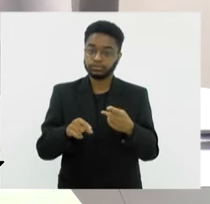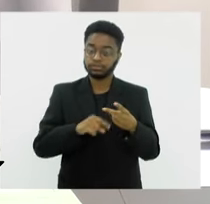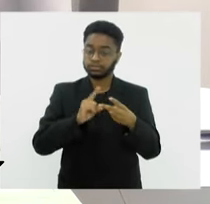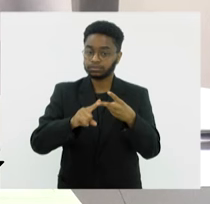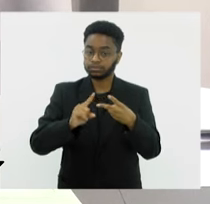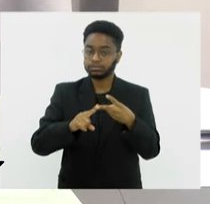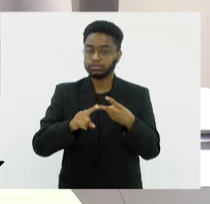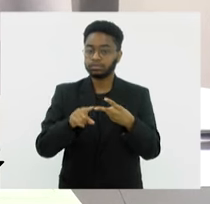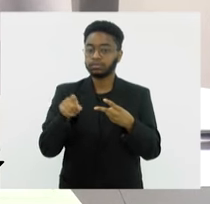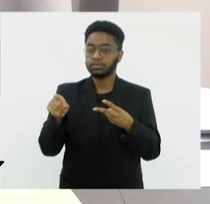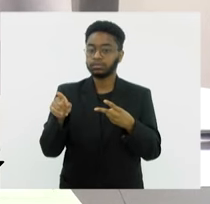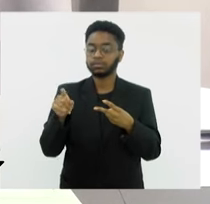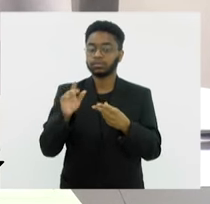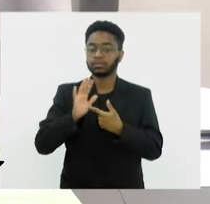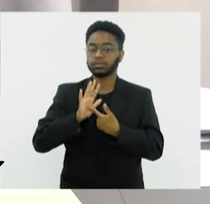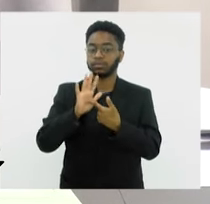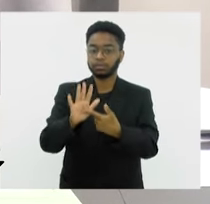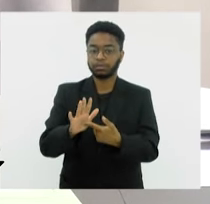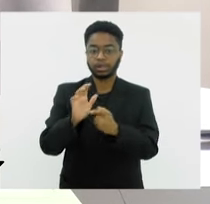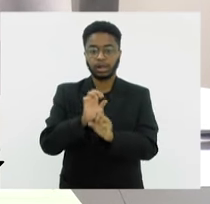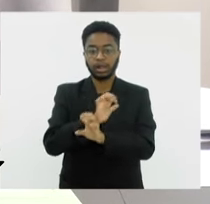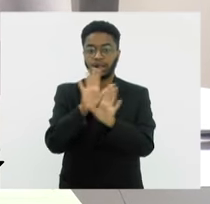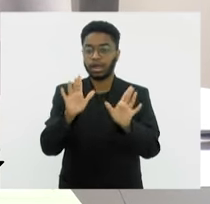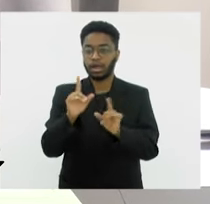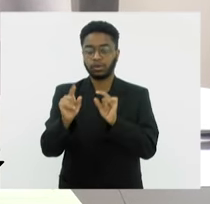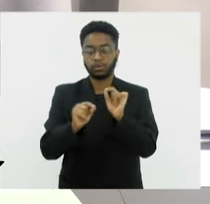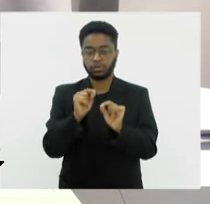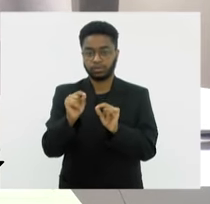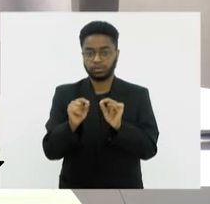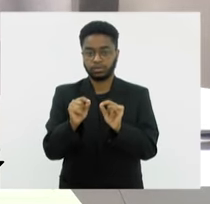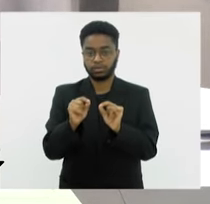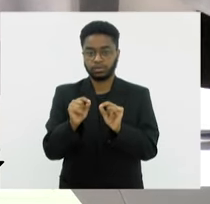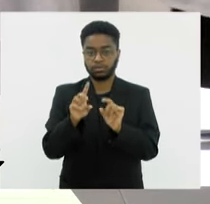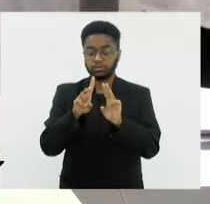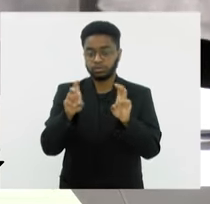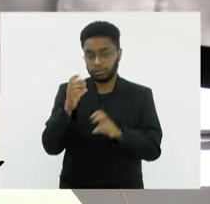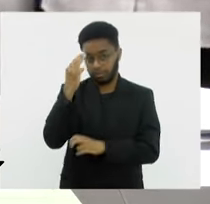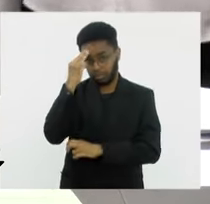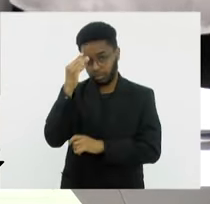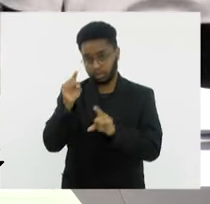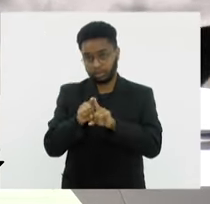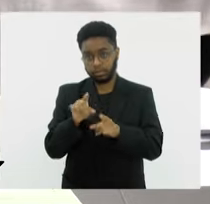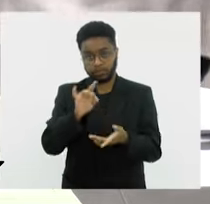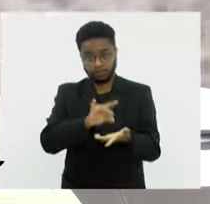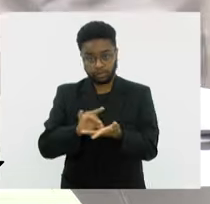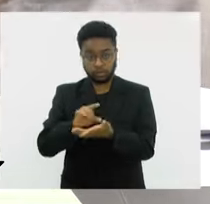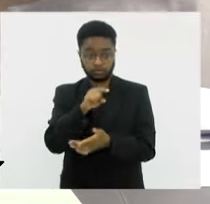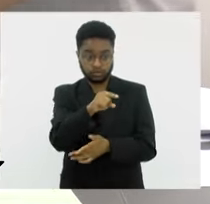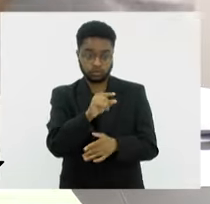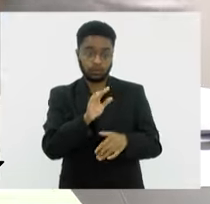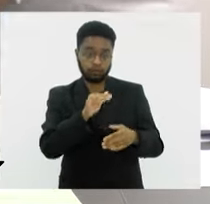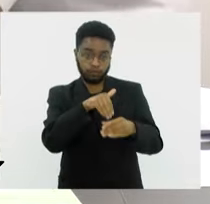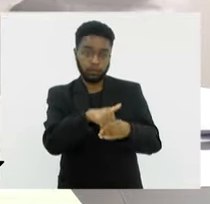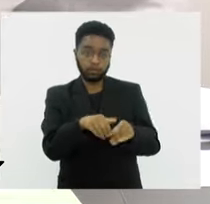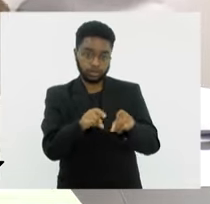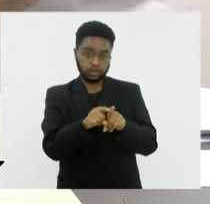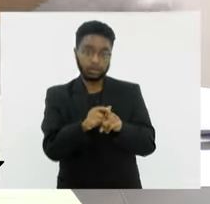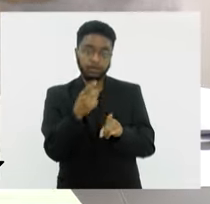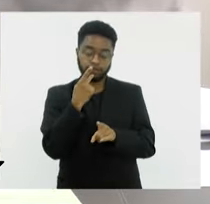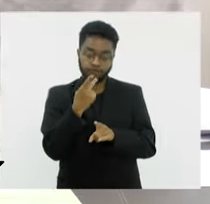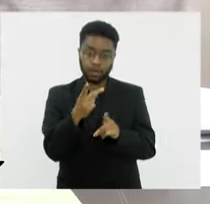ela faz menção expressa à memória e verdade, Vossa Excelência, no seu voto, também faz